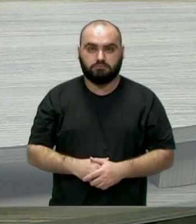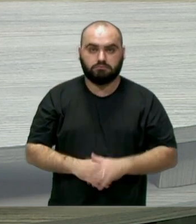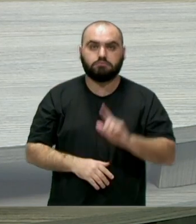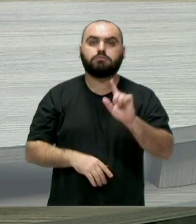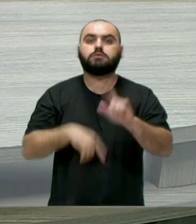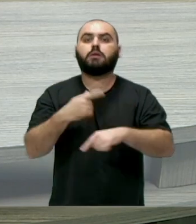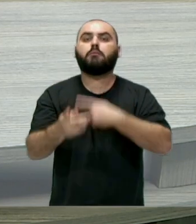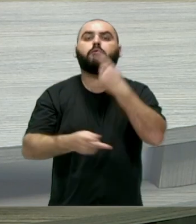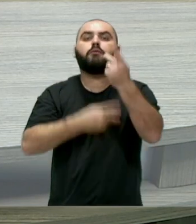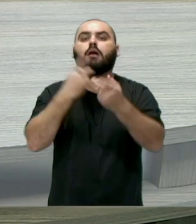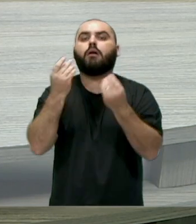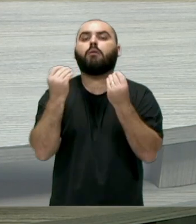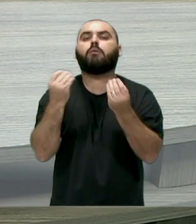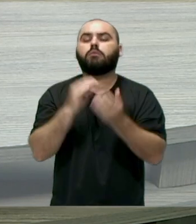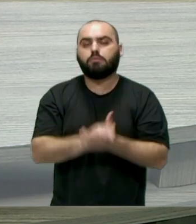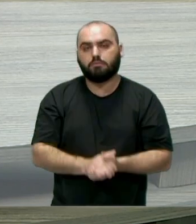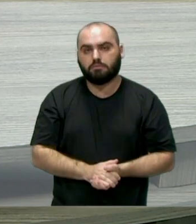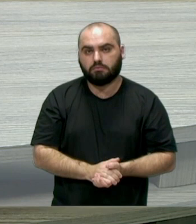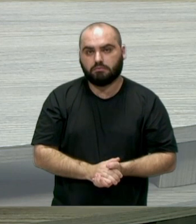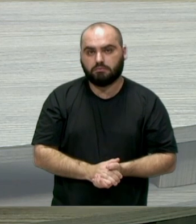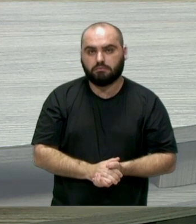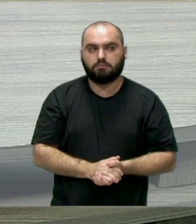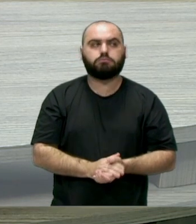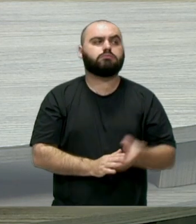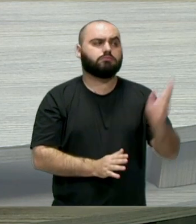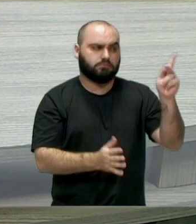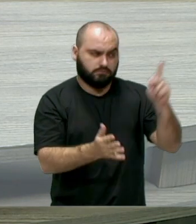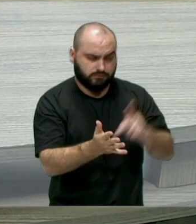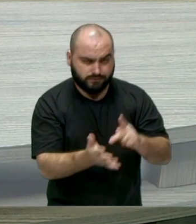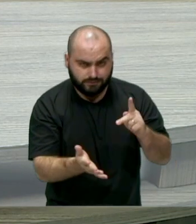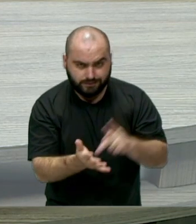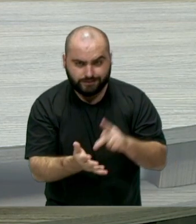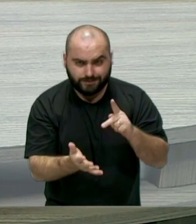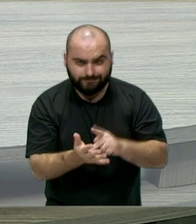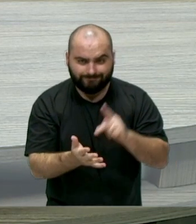vai falar exatamente. que a coisa está errada? Nós chamamos